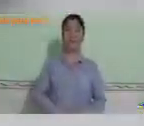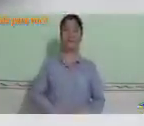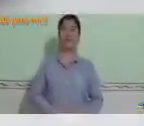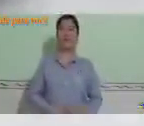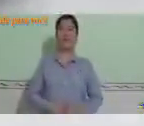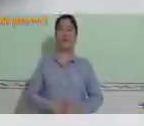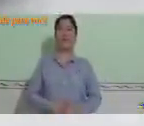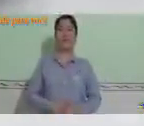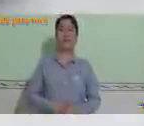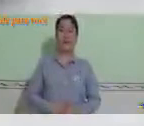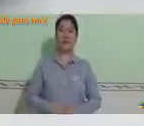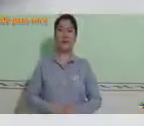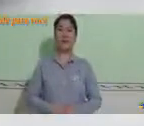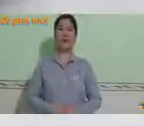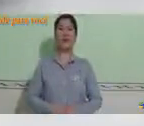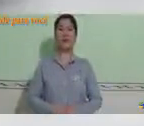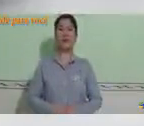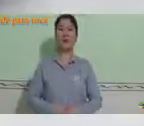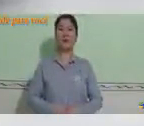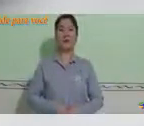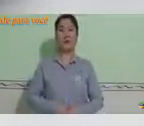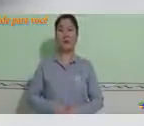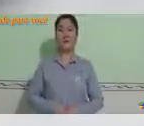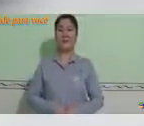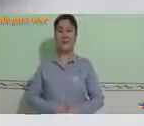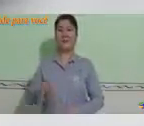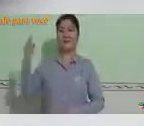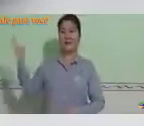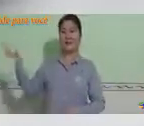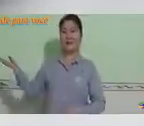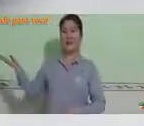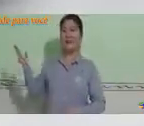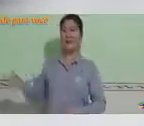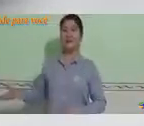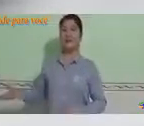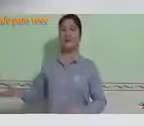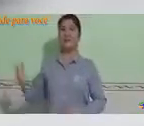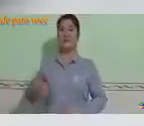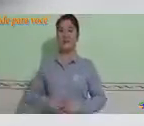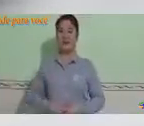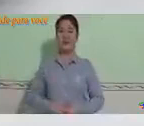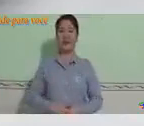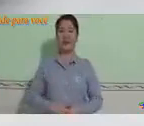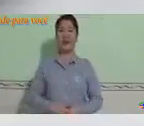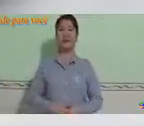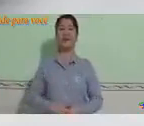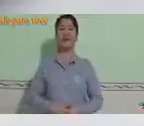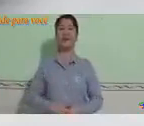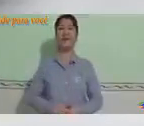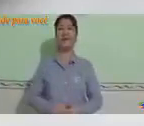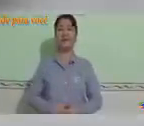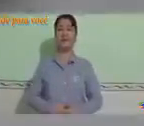Outras técnicas da fisioterapia também podem ser recomendadas, vírgula, como a aplicação de ultrassom no joelho, vírgula, que estimula